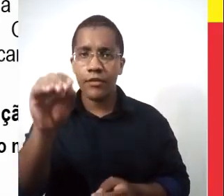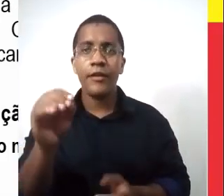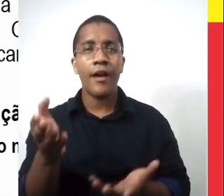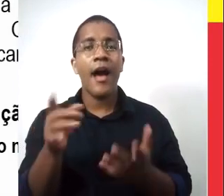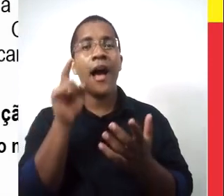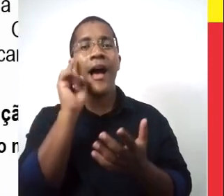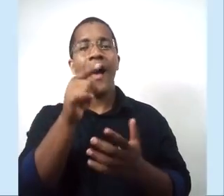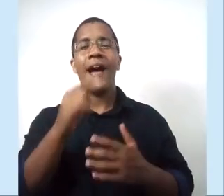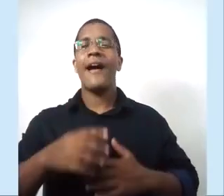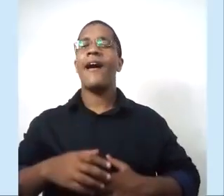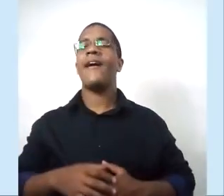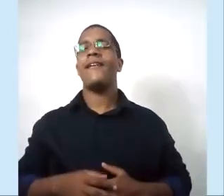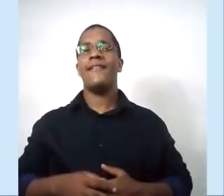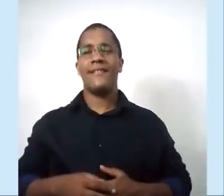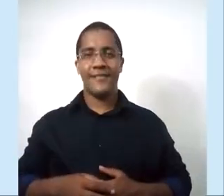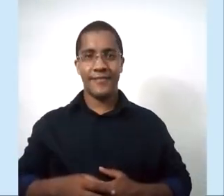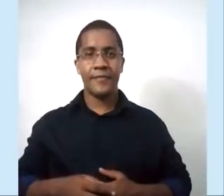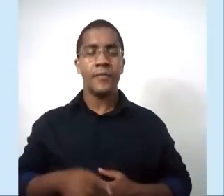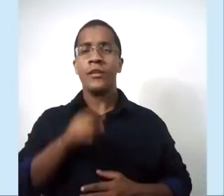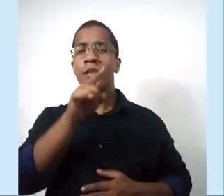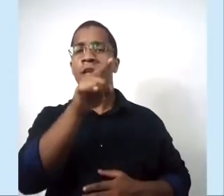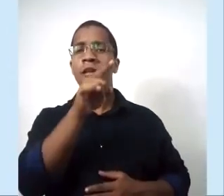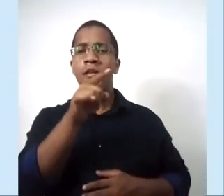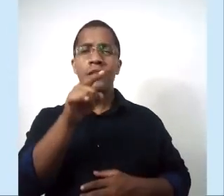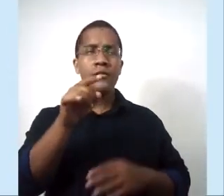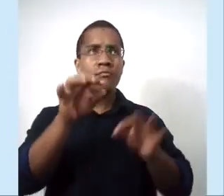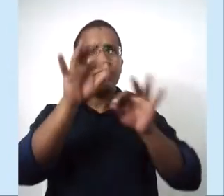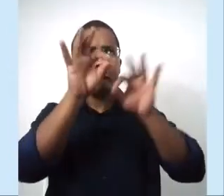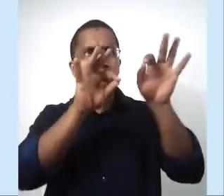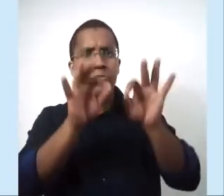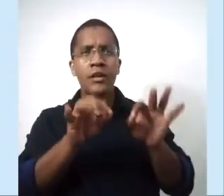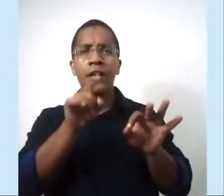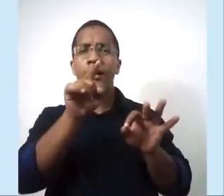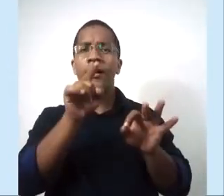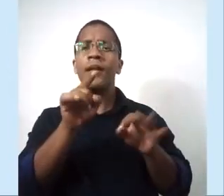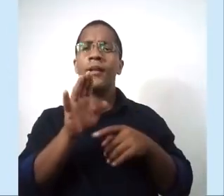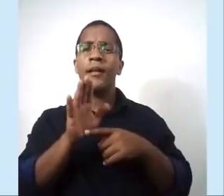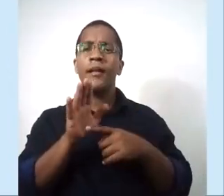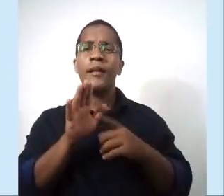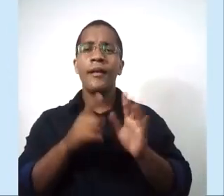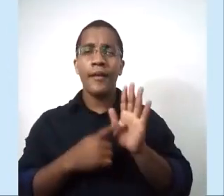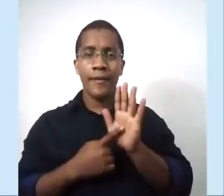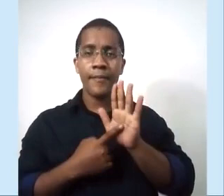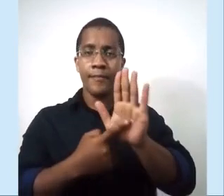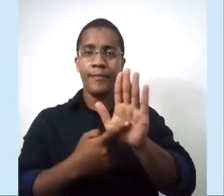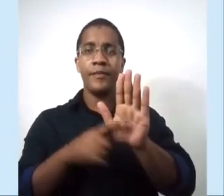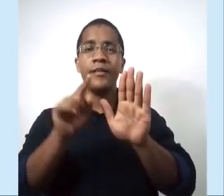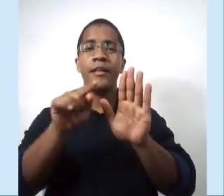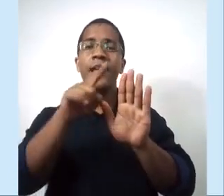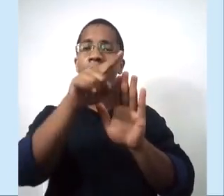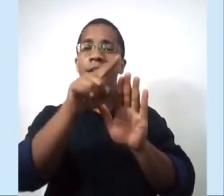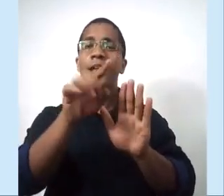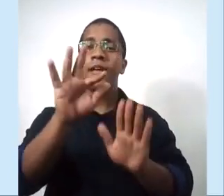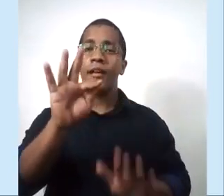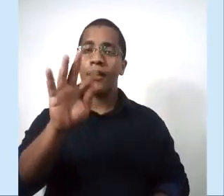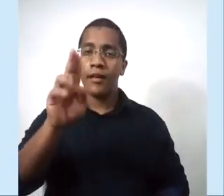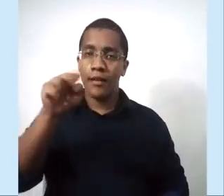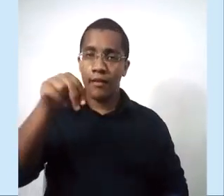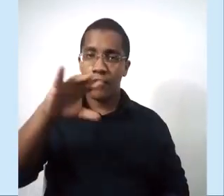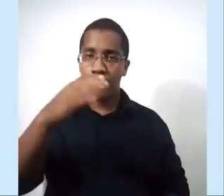função. Então, ó, esse esquema representa a representação numérica da